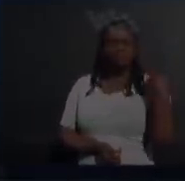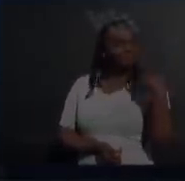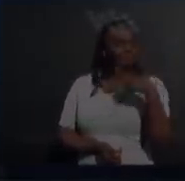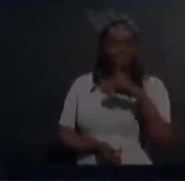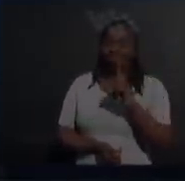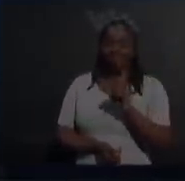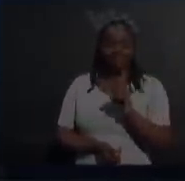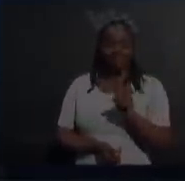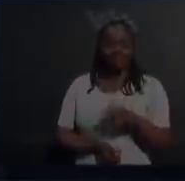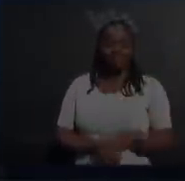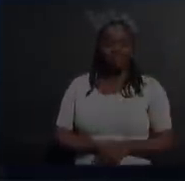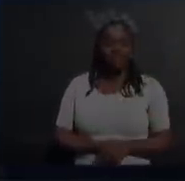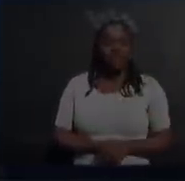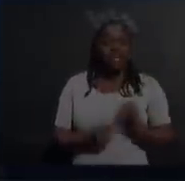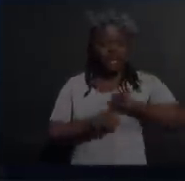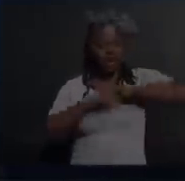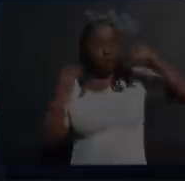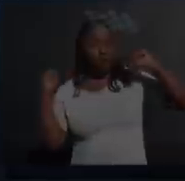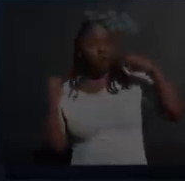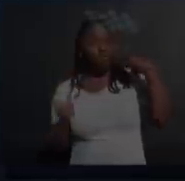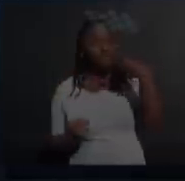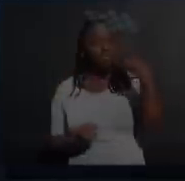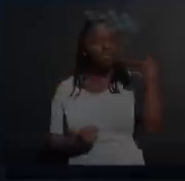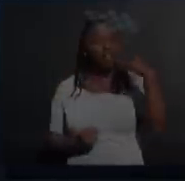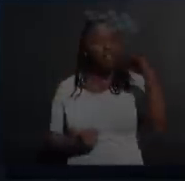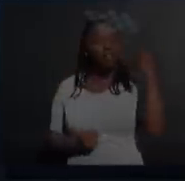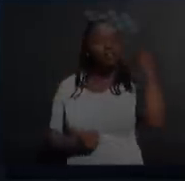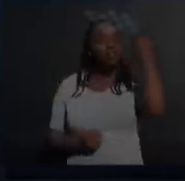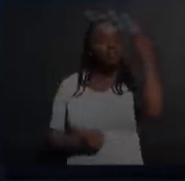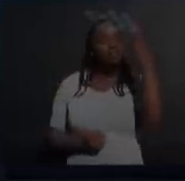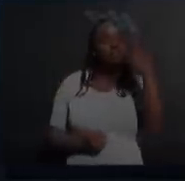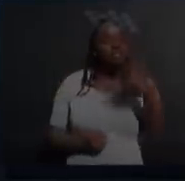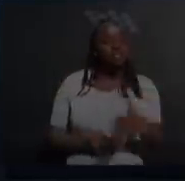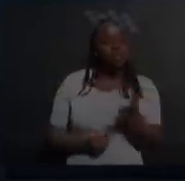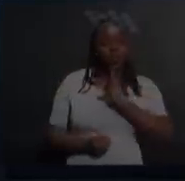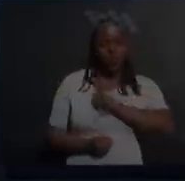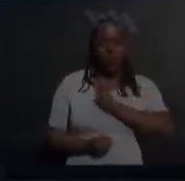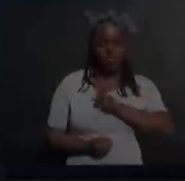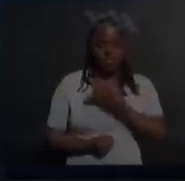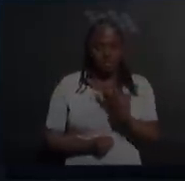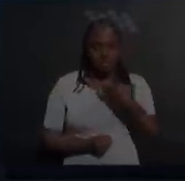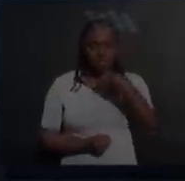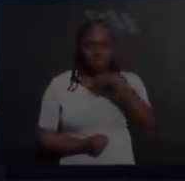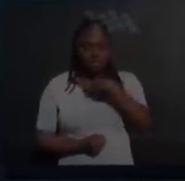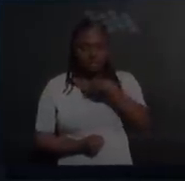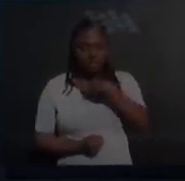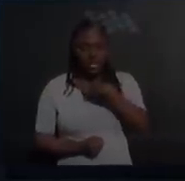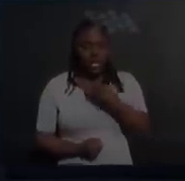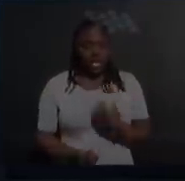eu não vou. No outro dia eu acordei 3:30 da manhã com um incômodo no coração.